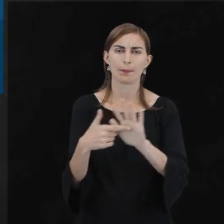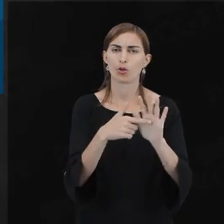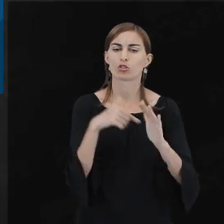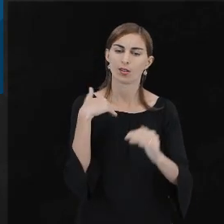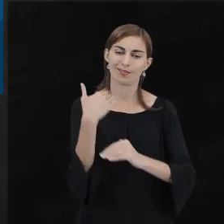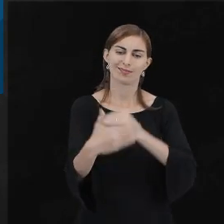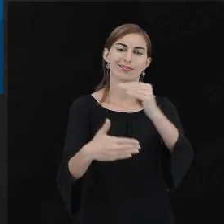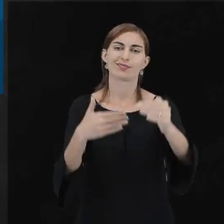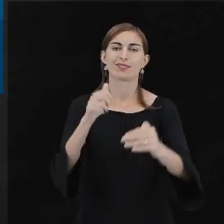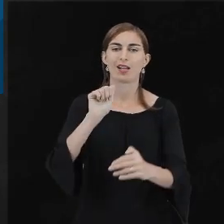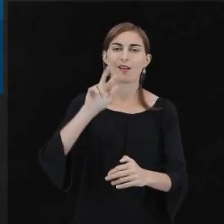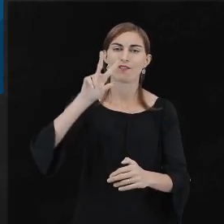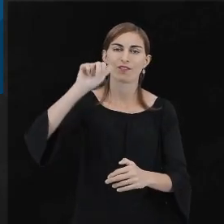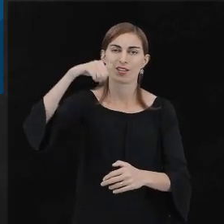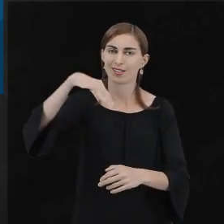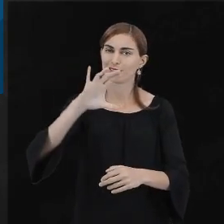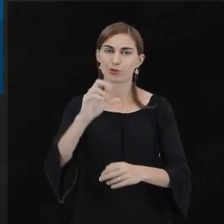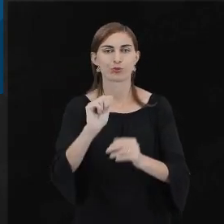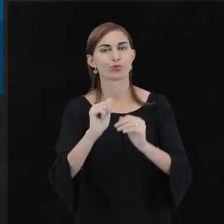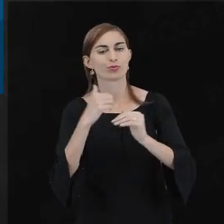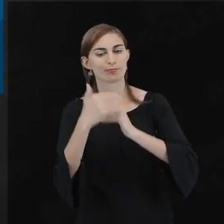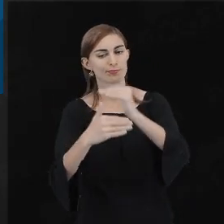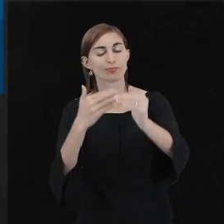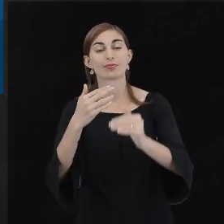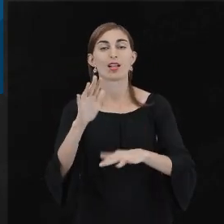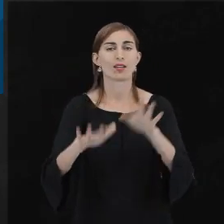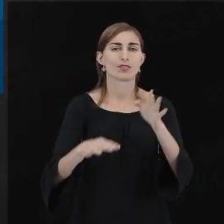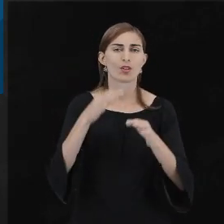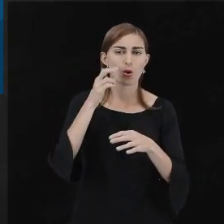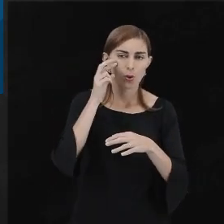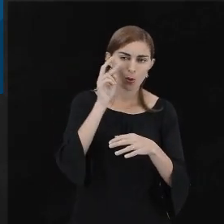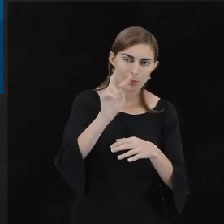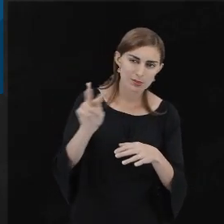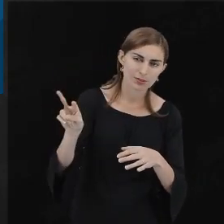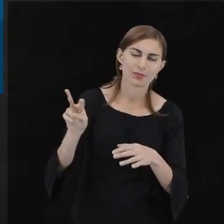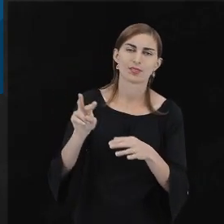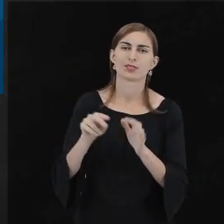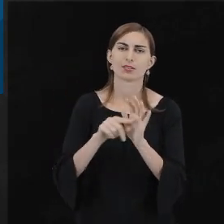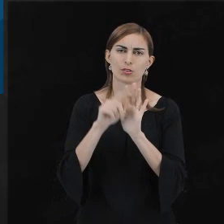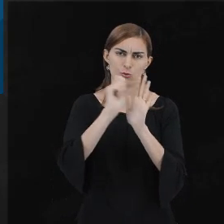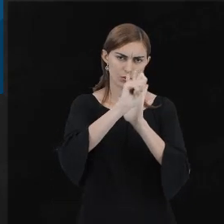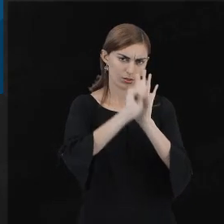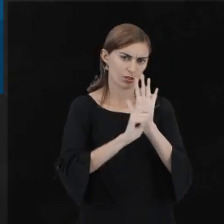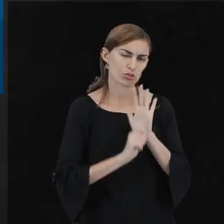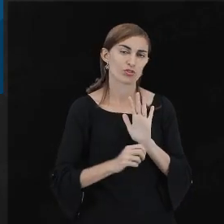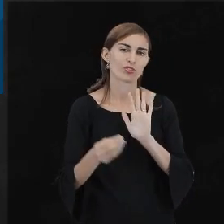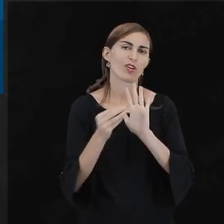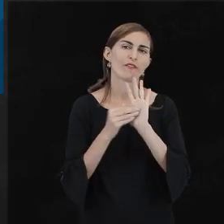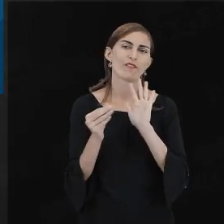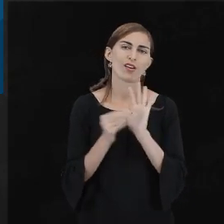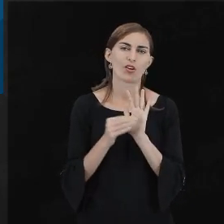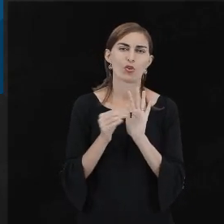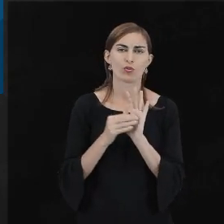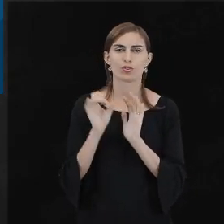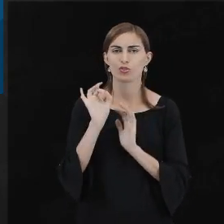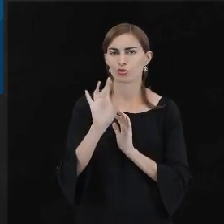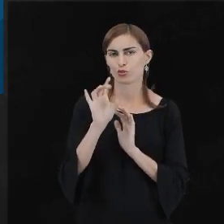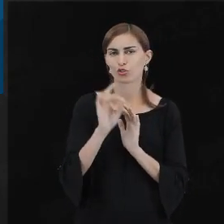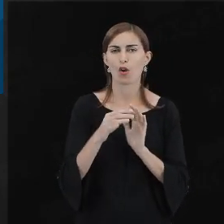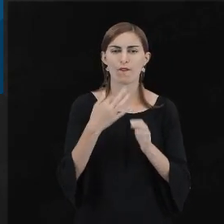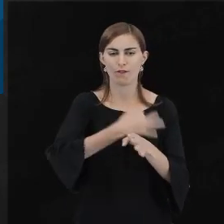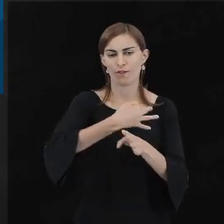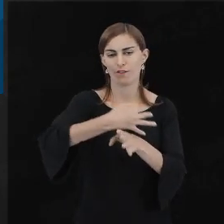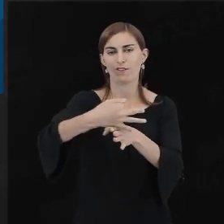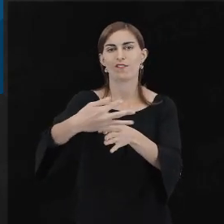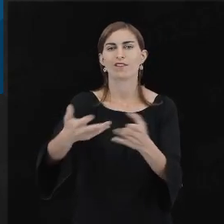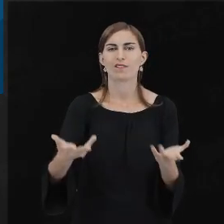num processo de construção do conhecimento e com ele a gente pensar nas mudanças conceituais que precisam